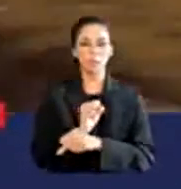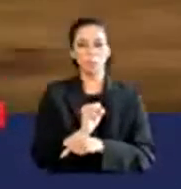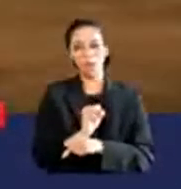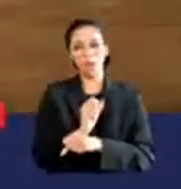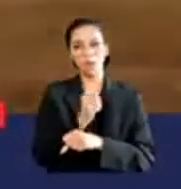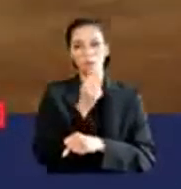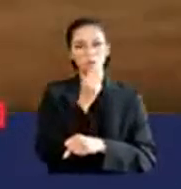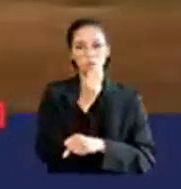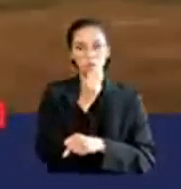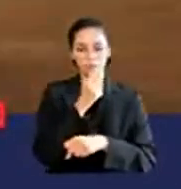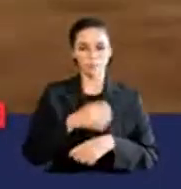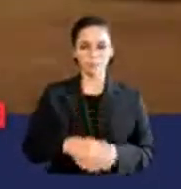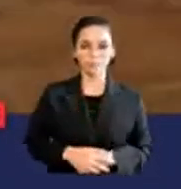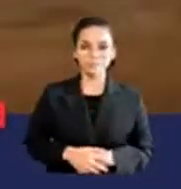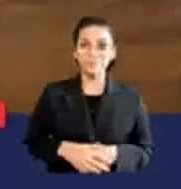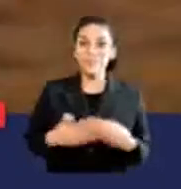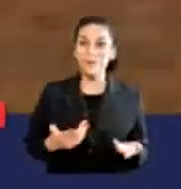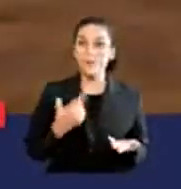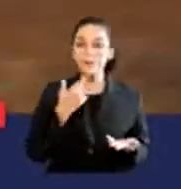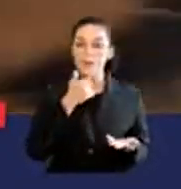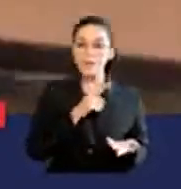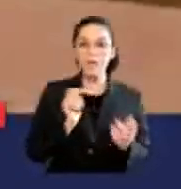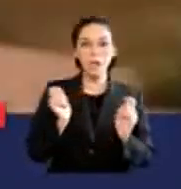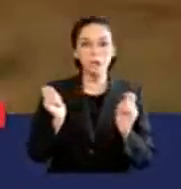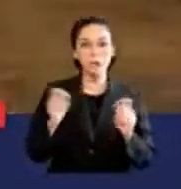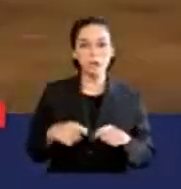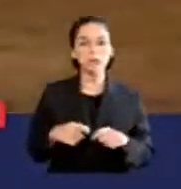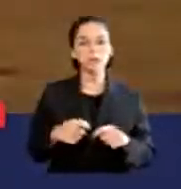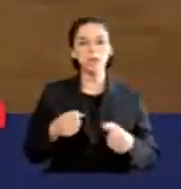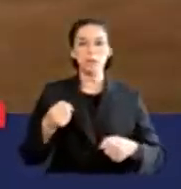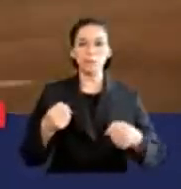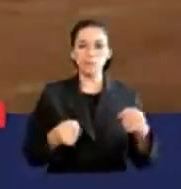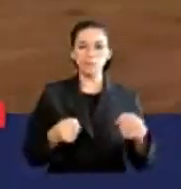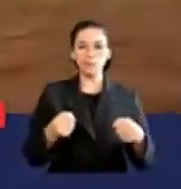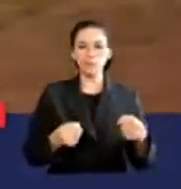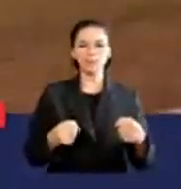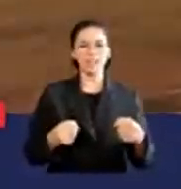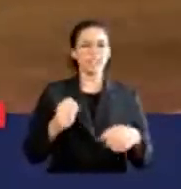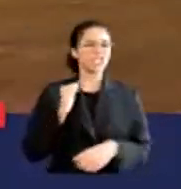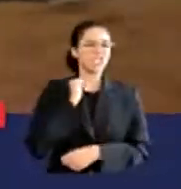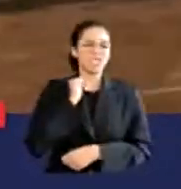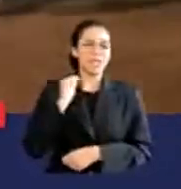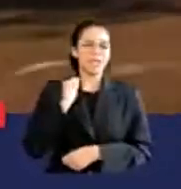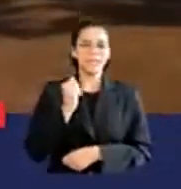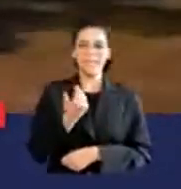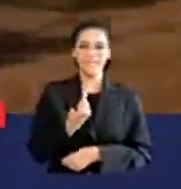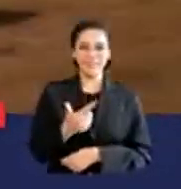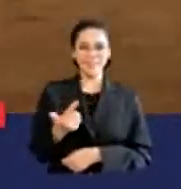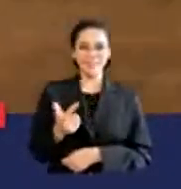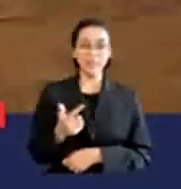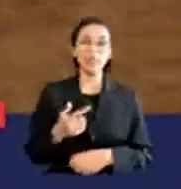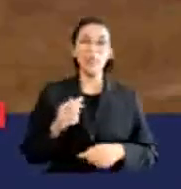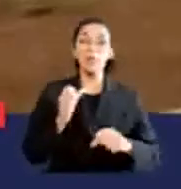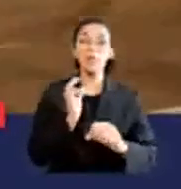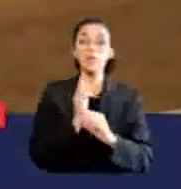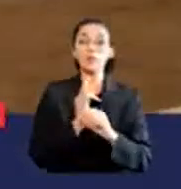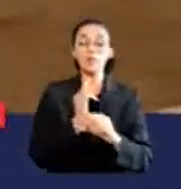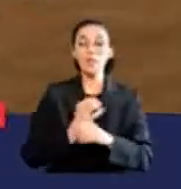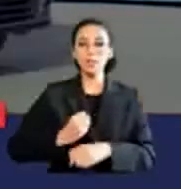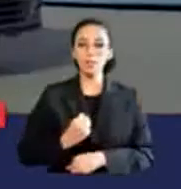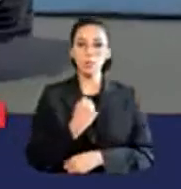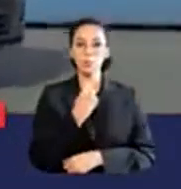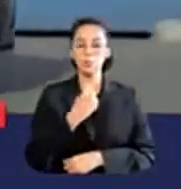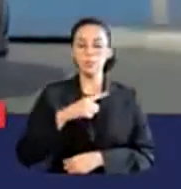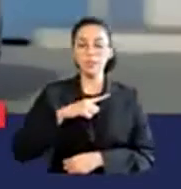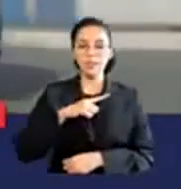produtividade em uma condução absolutamente livre de estresse, o novo Fiat Scudo proporciona uma posição de condução